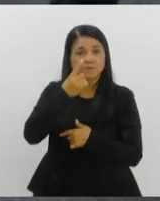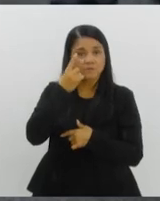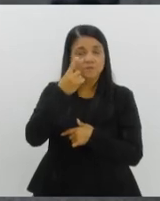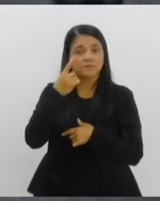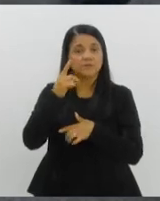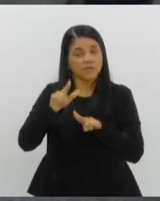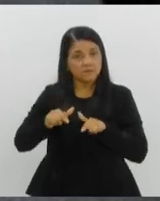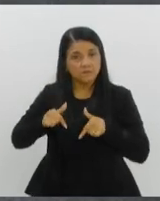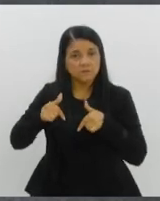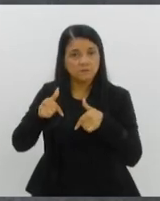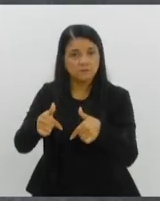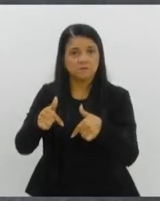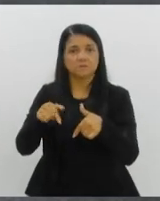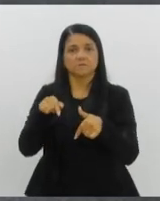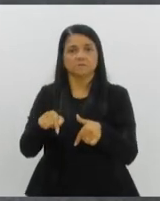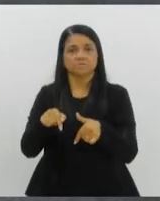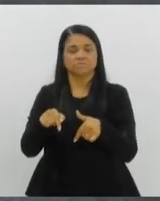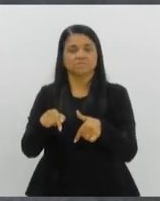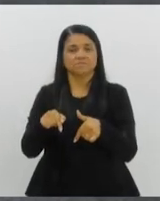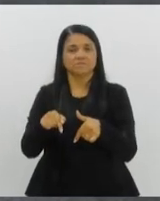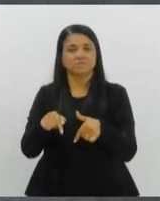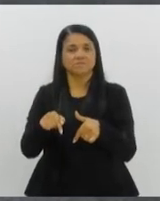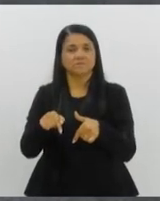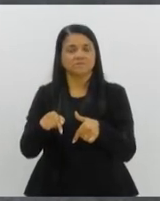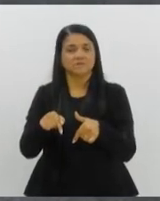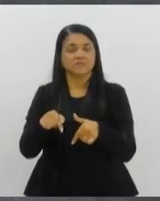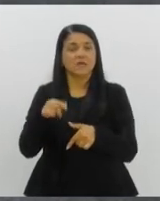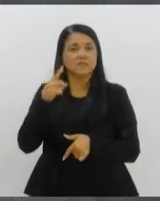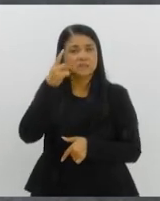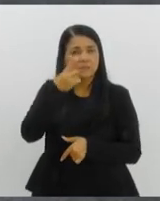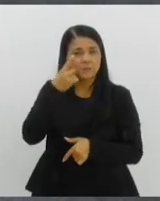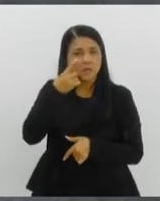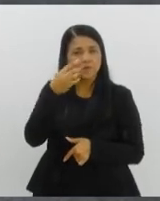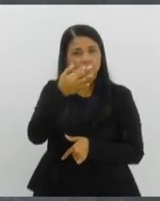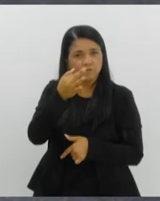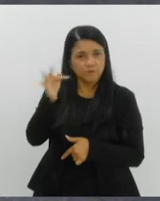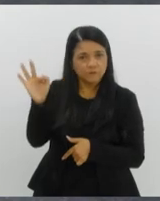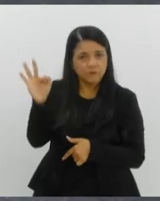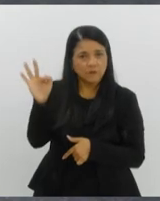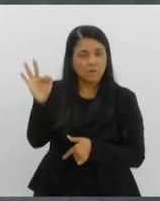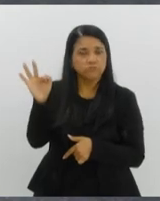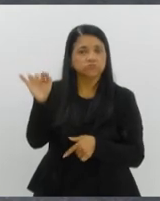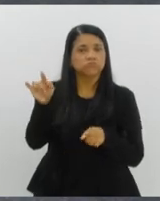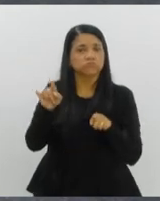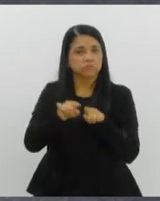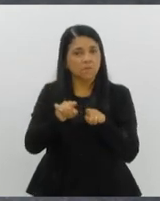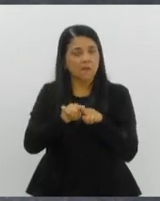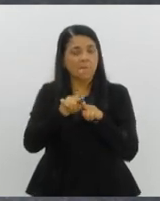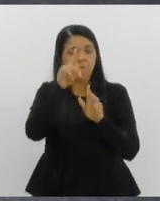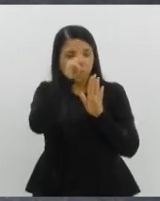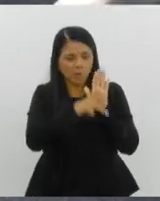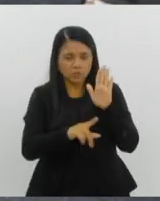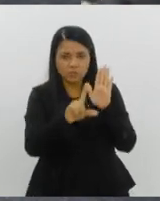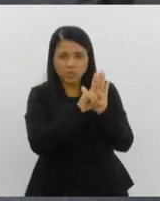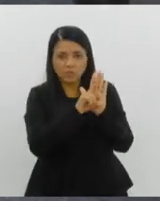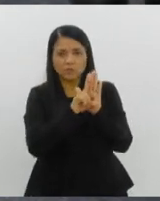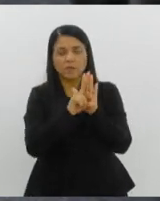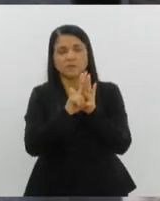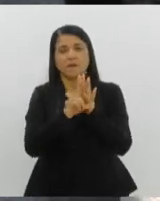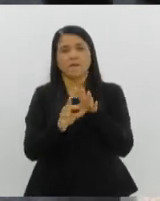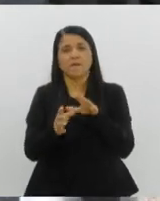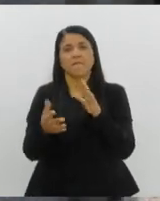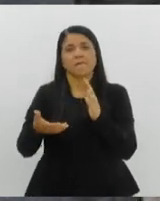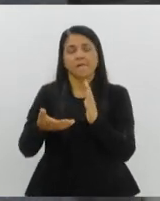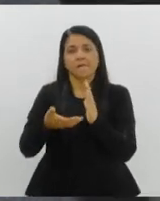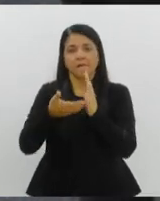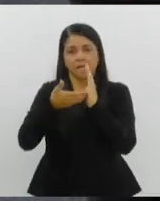essa iniciativa faça com que deputados federais também levem esse projeto para a Câmara Federal